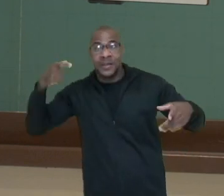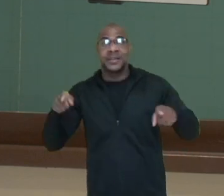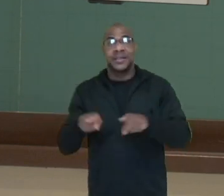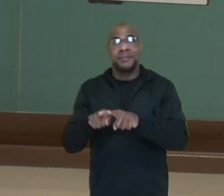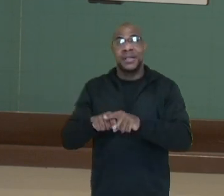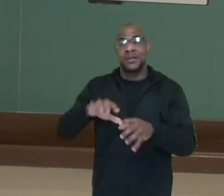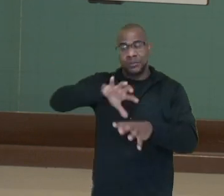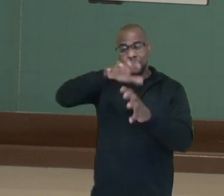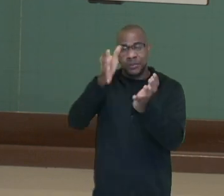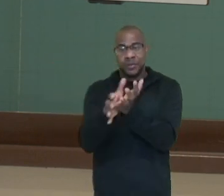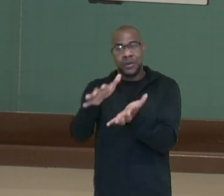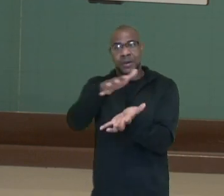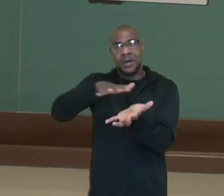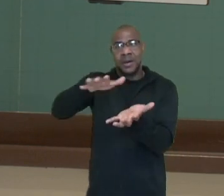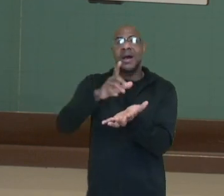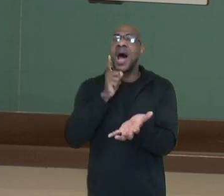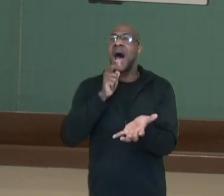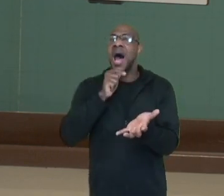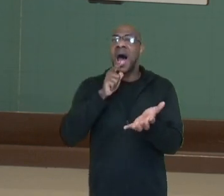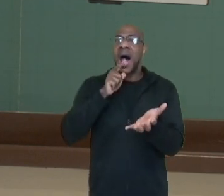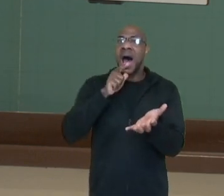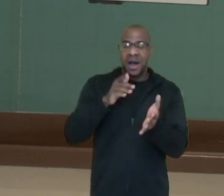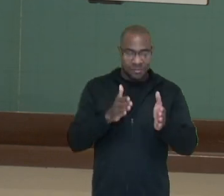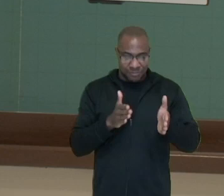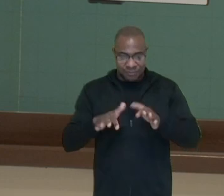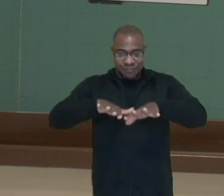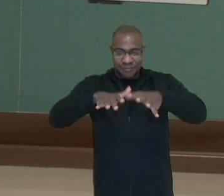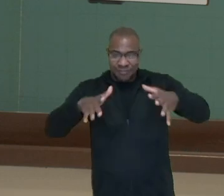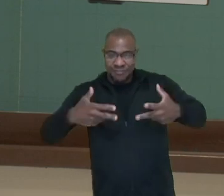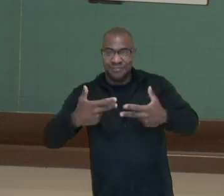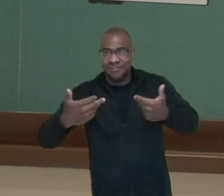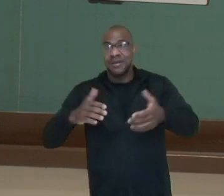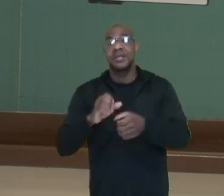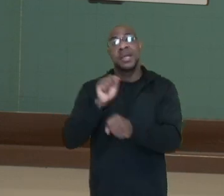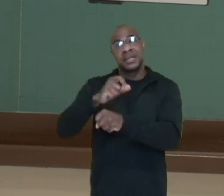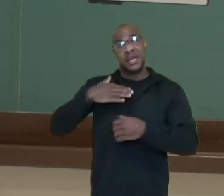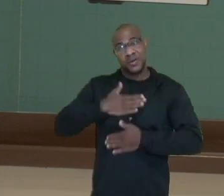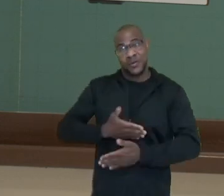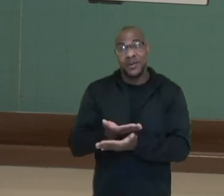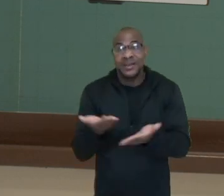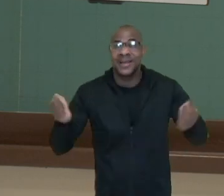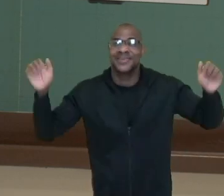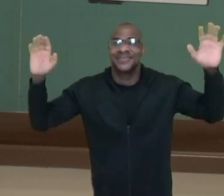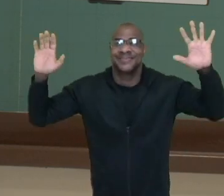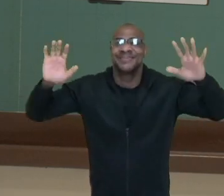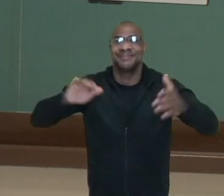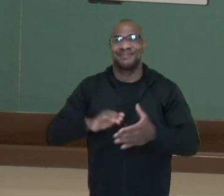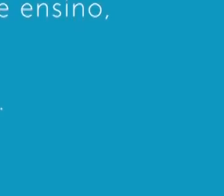ecossistemas aquáticos. Espero que vocês tenham gostado. Até breve!